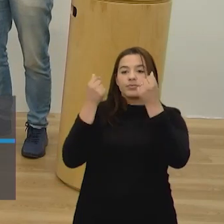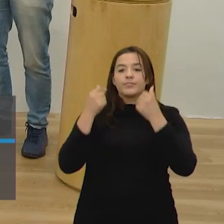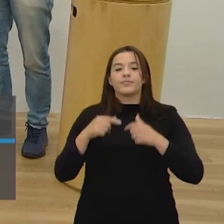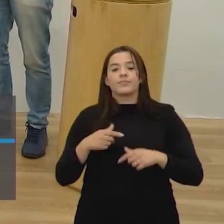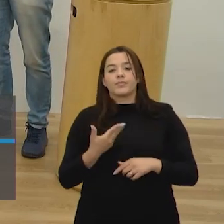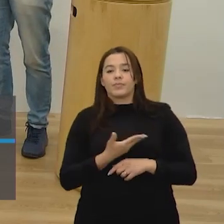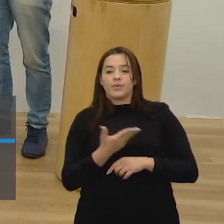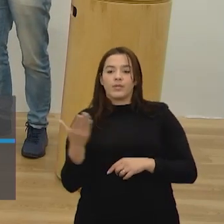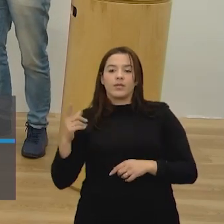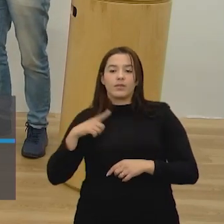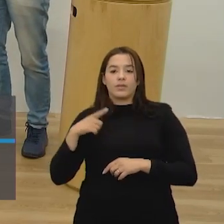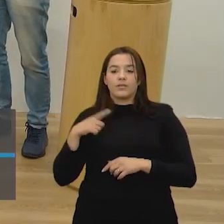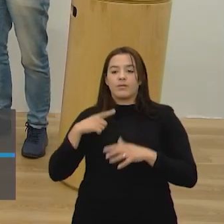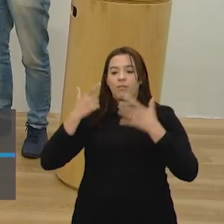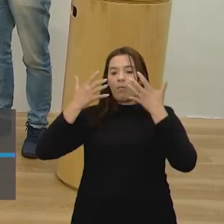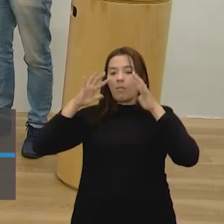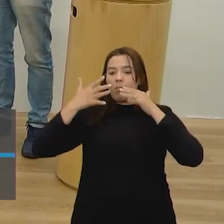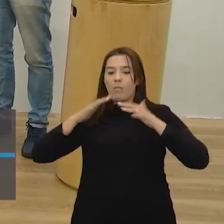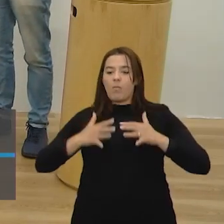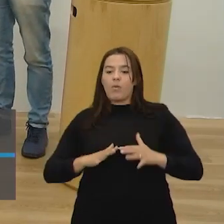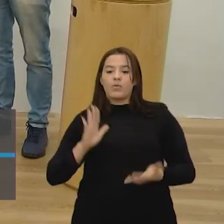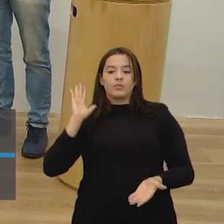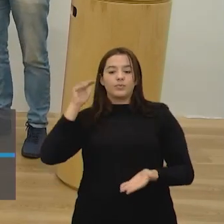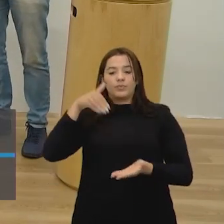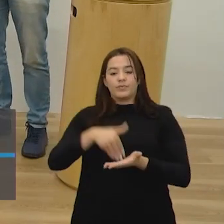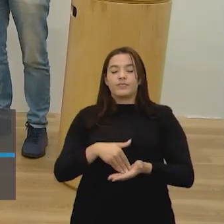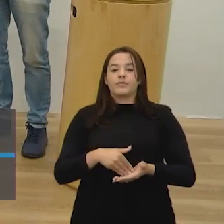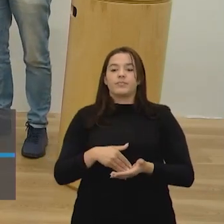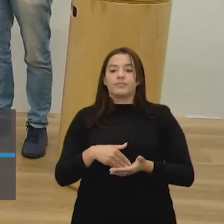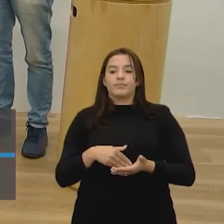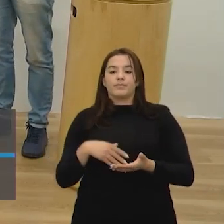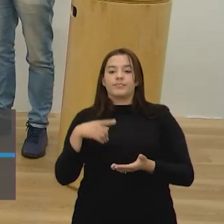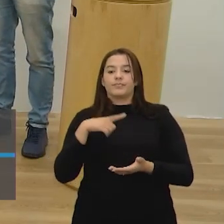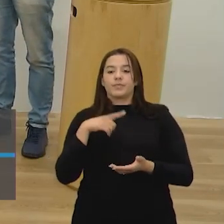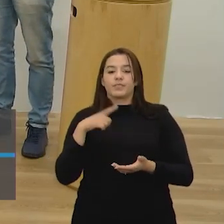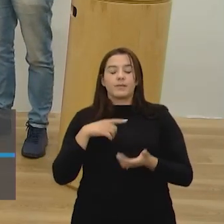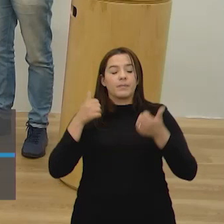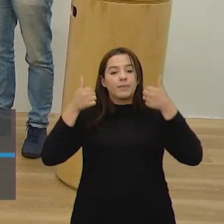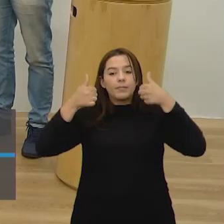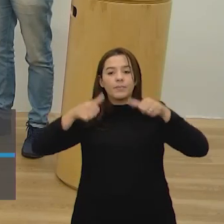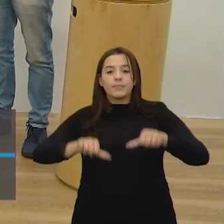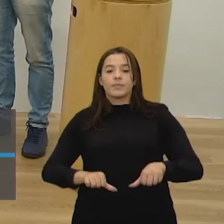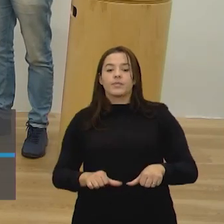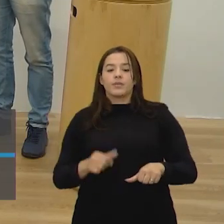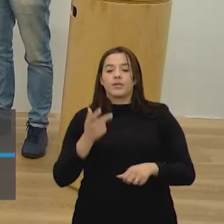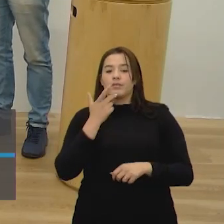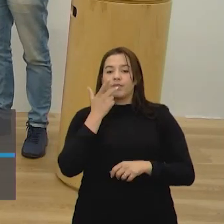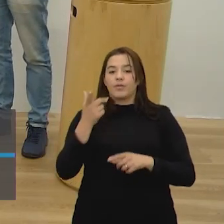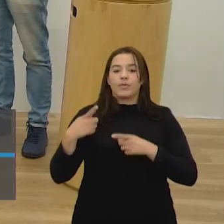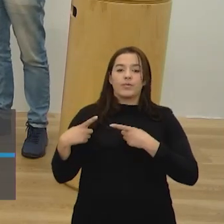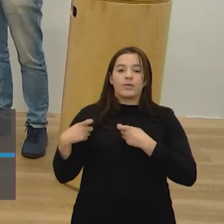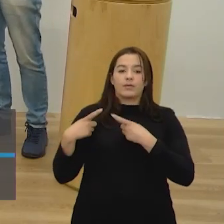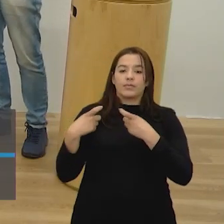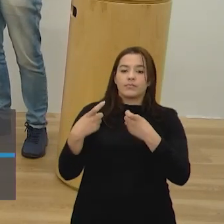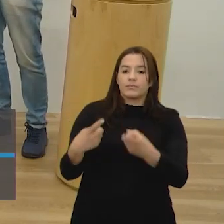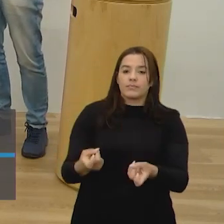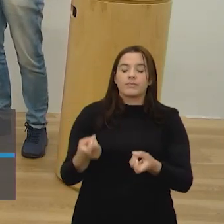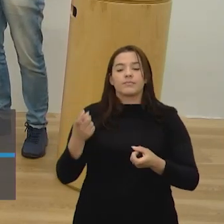ele entra em total decadência ao final dessa ditadura, que, para piorar, declarou guerra à